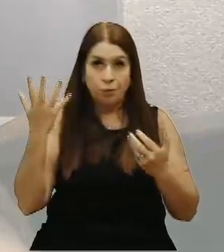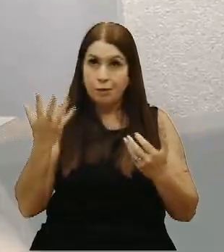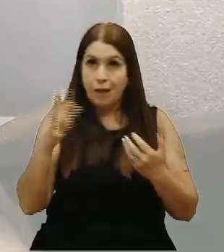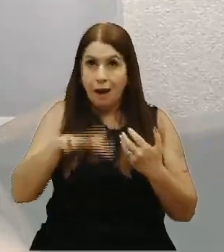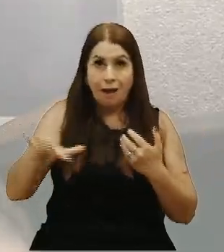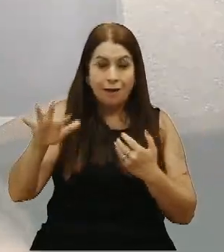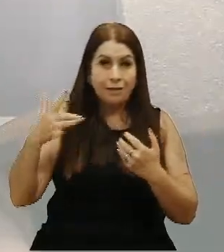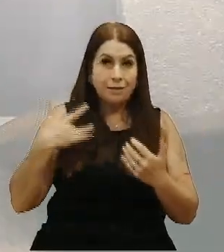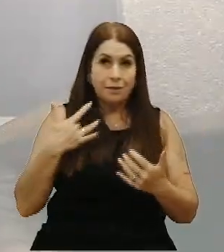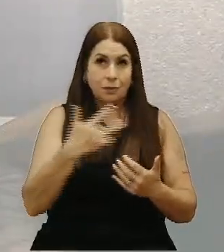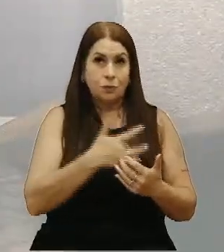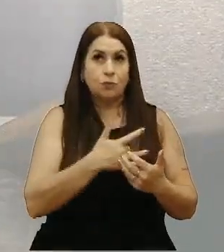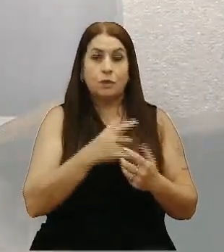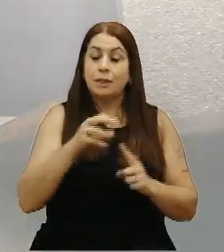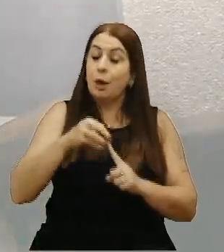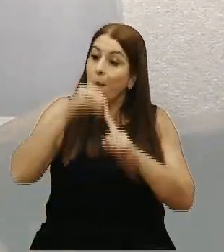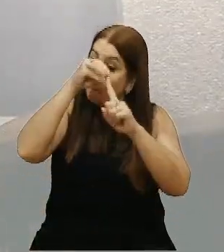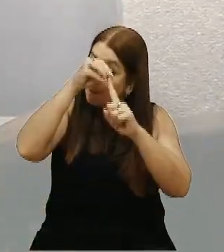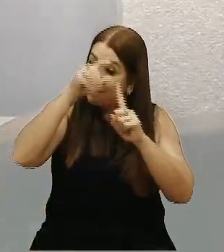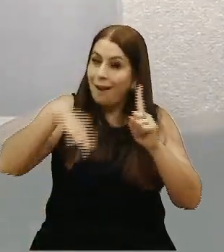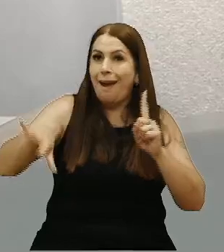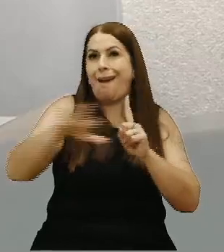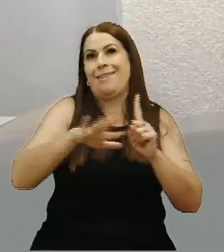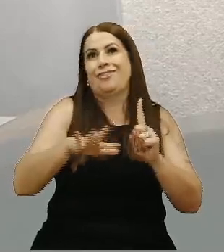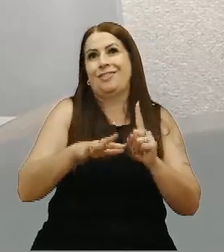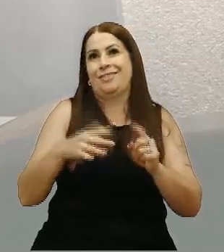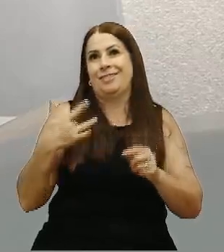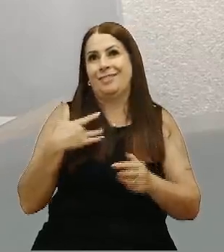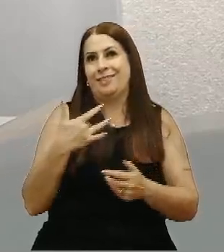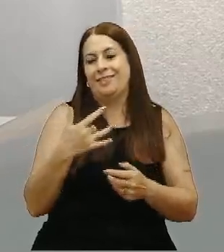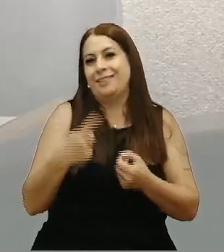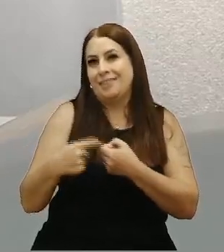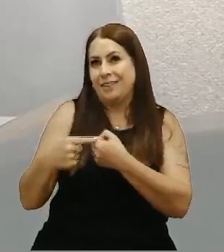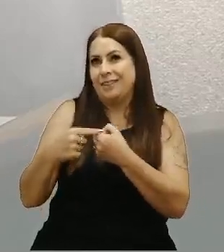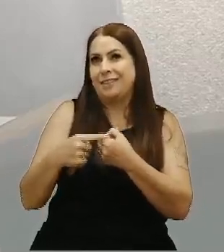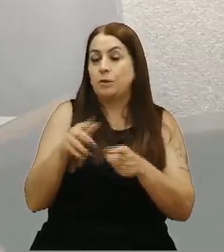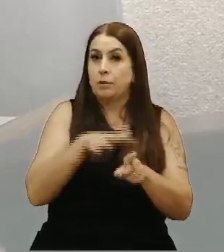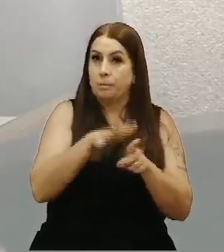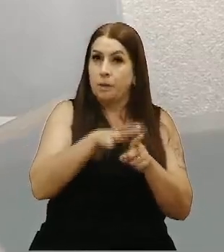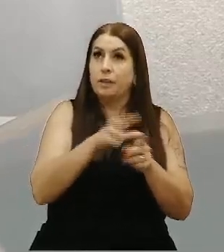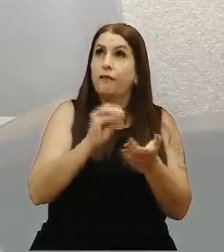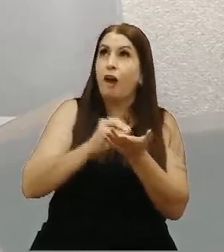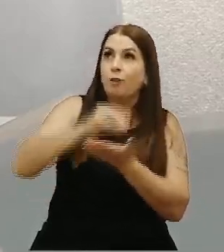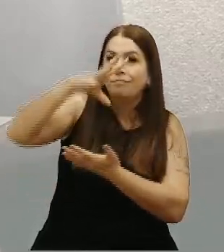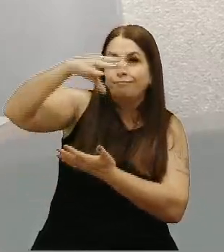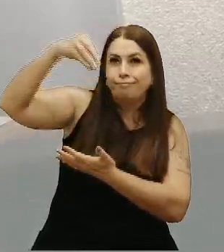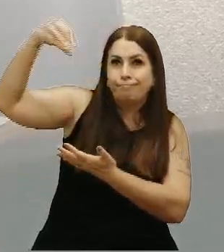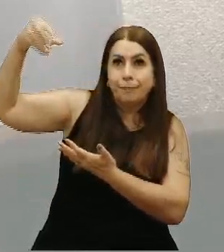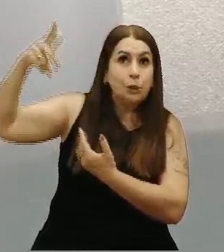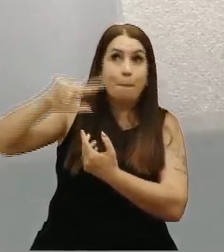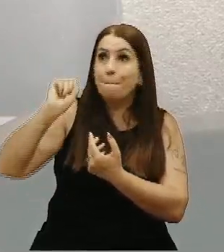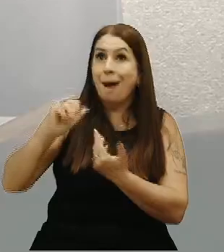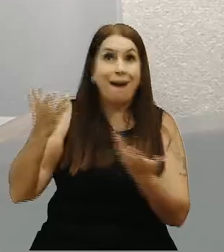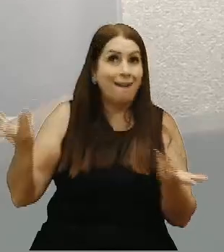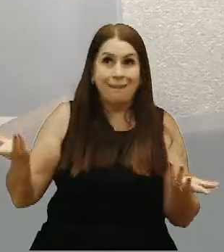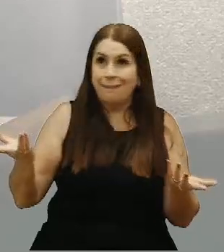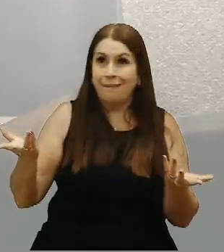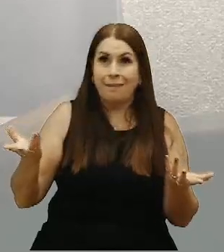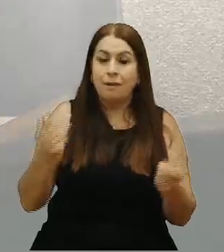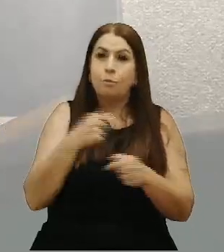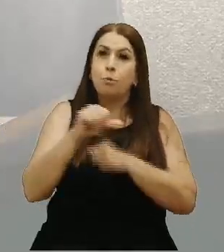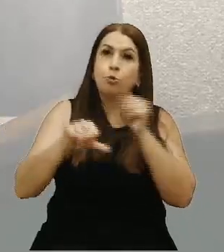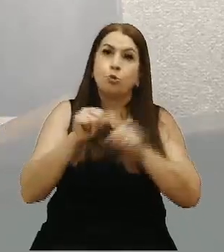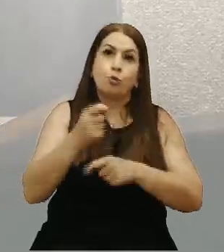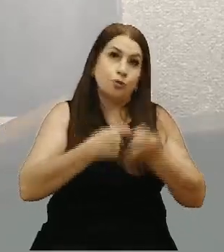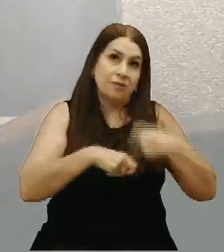área da saúde, que é a prioridade na nossa cidade. Então, a gente tem demanda de iluminação pública. A cidade não para porque mudou o